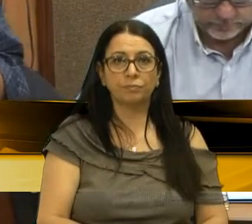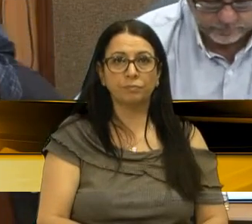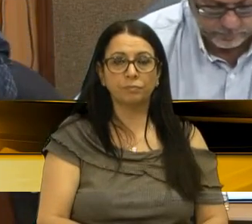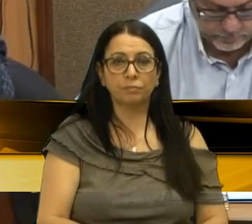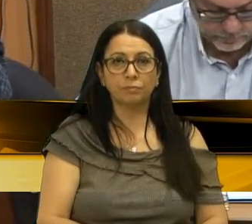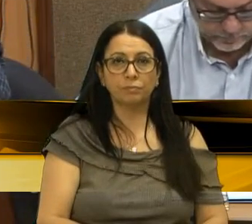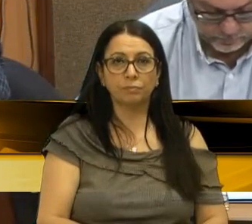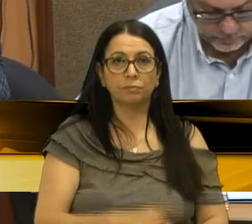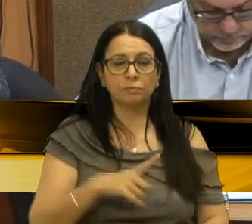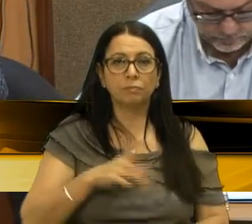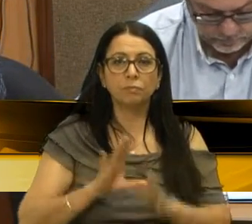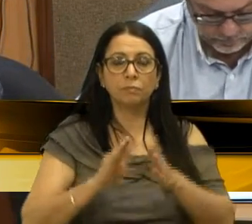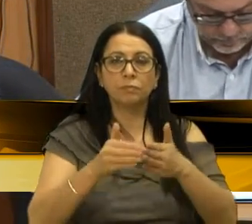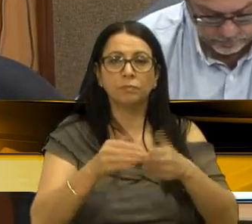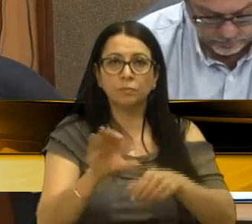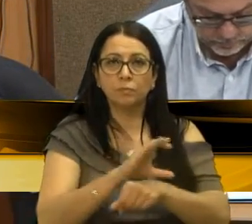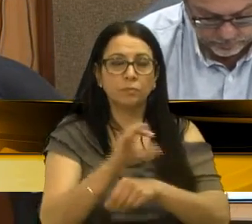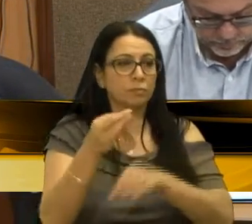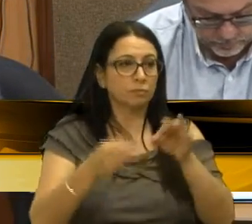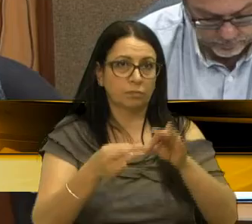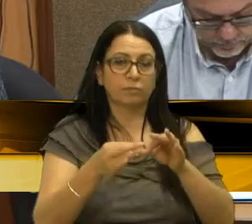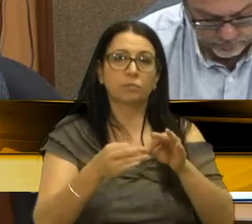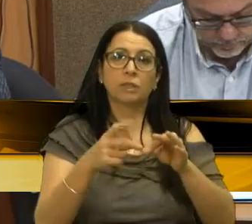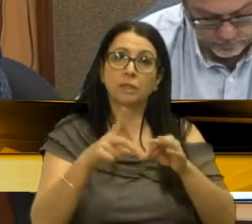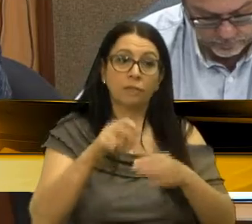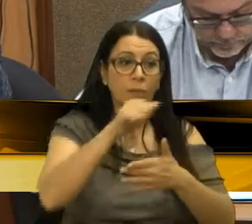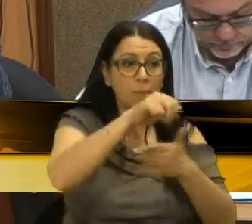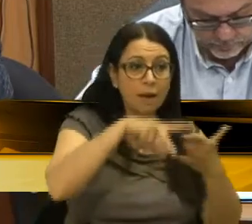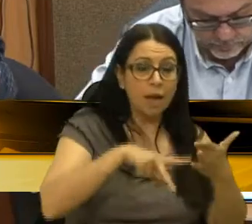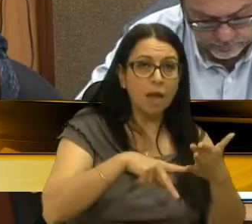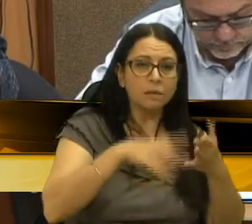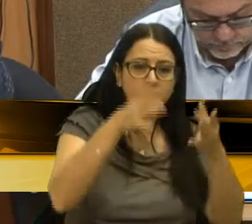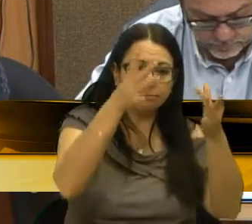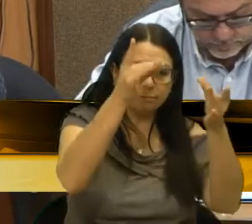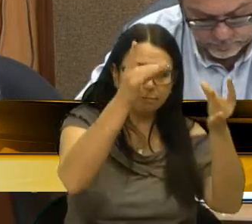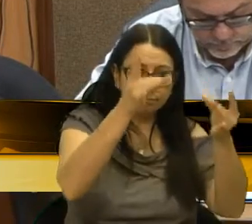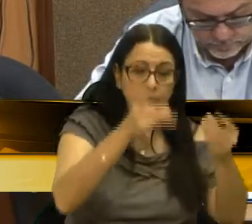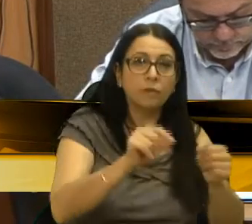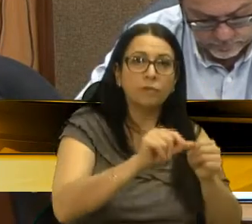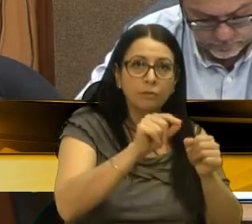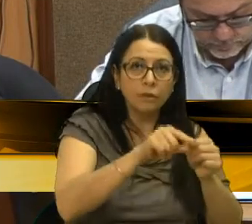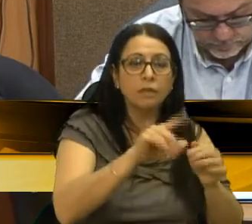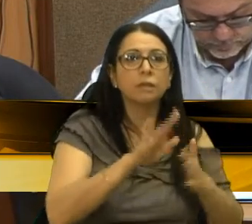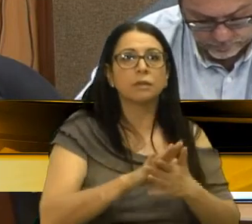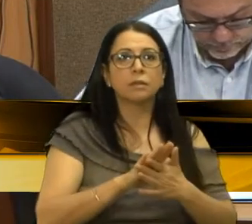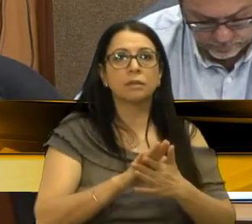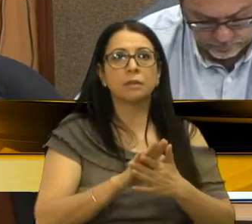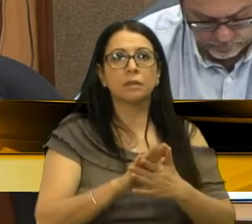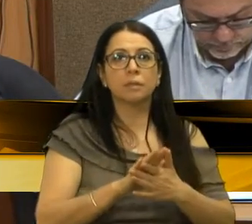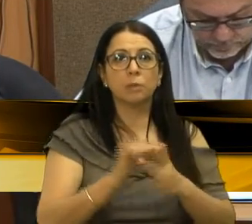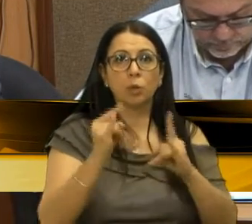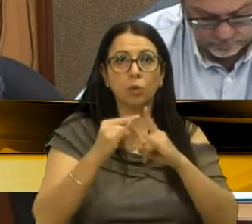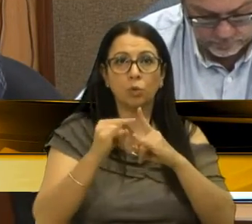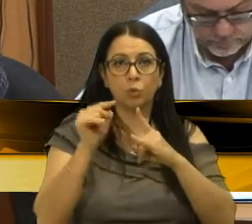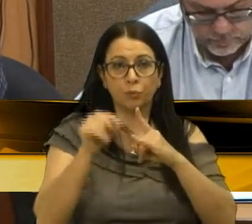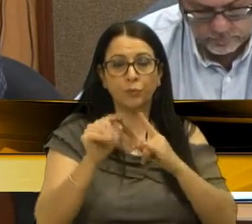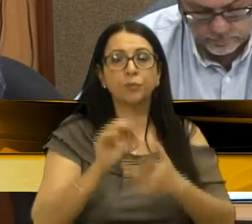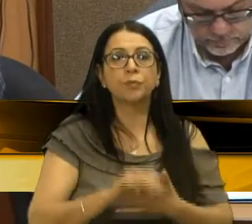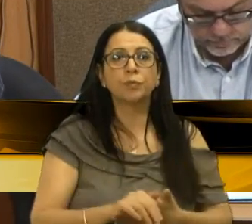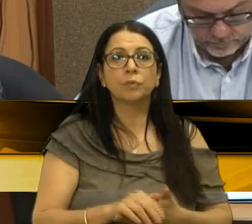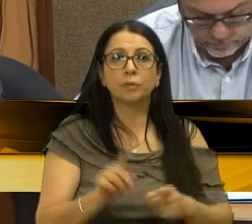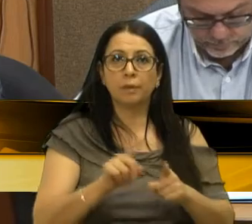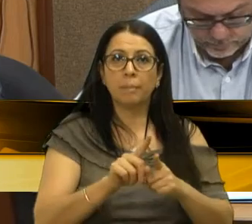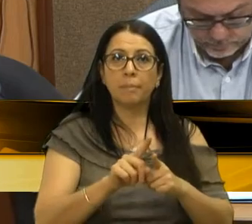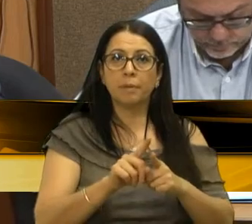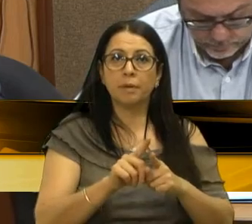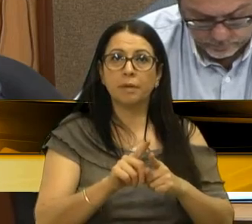Passou pela Comissão de Constituição e Justiça, teve uma análise muito bem feita pelaquele órgão colegiado, inclusive com